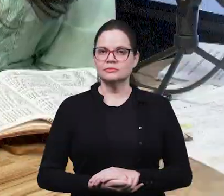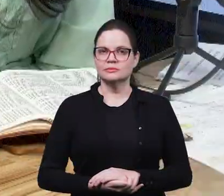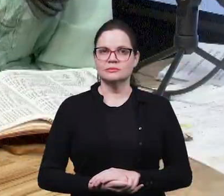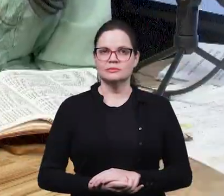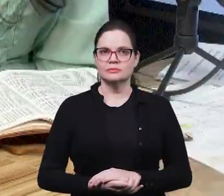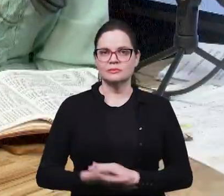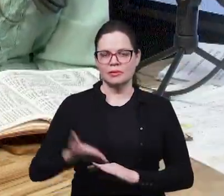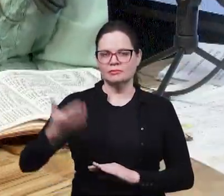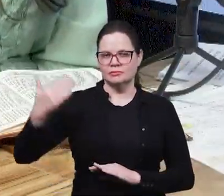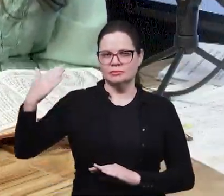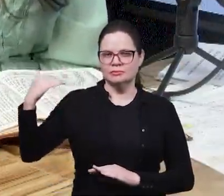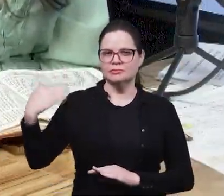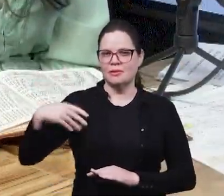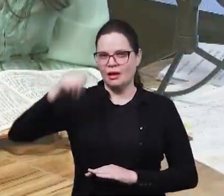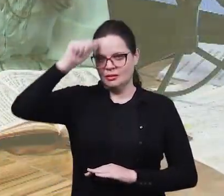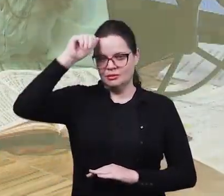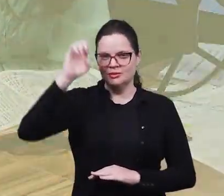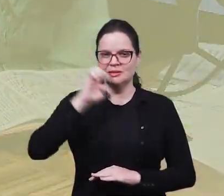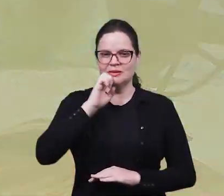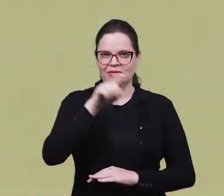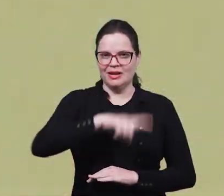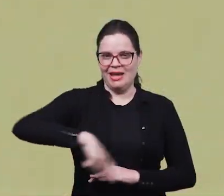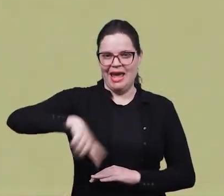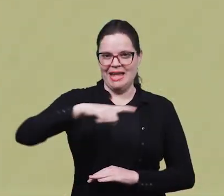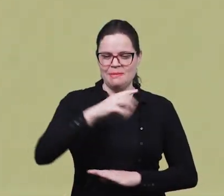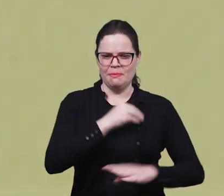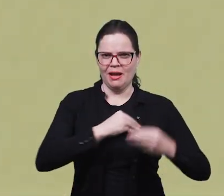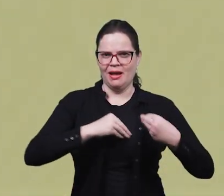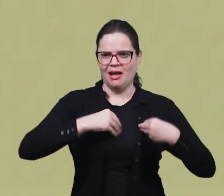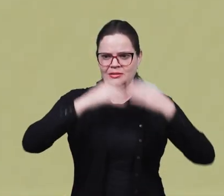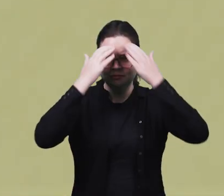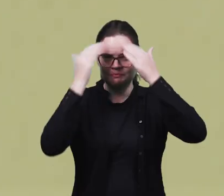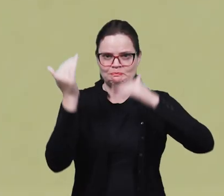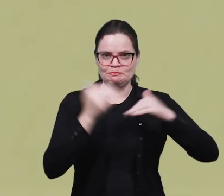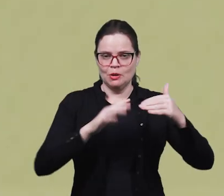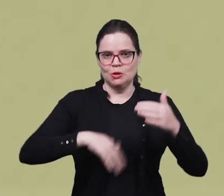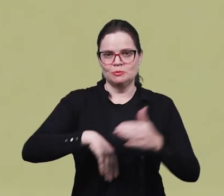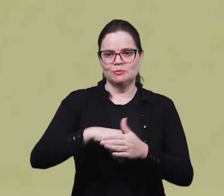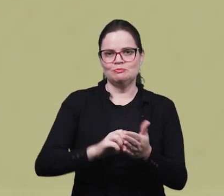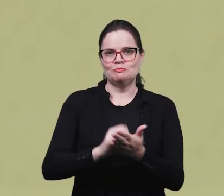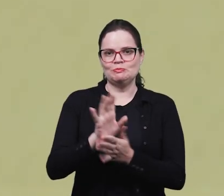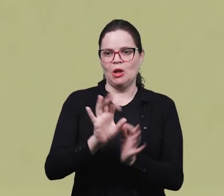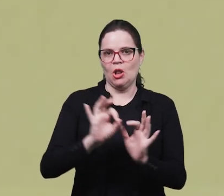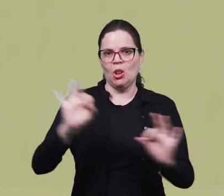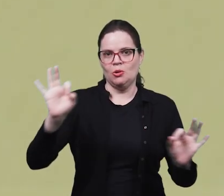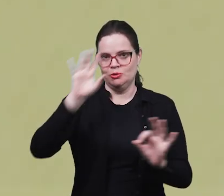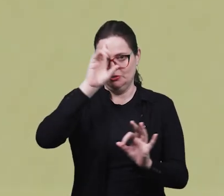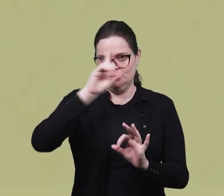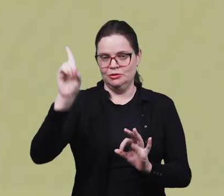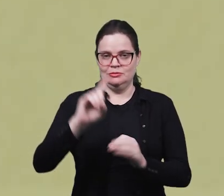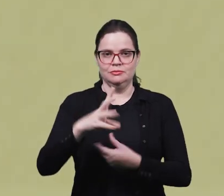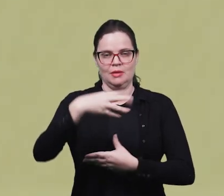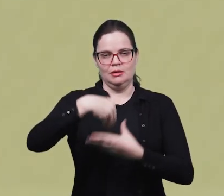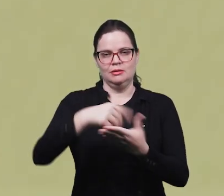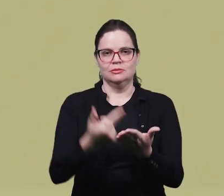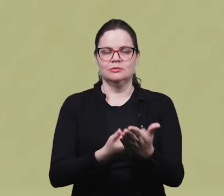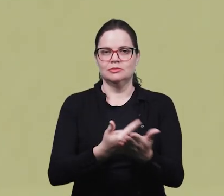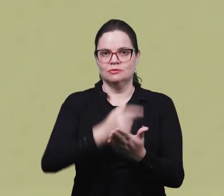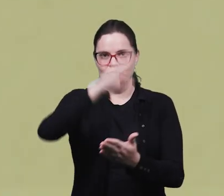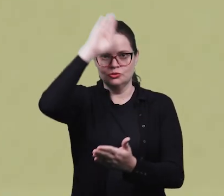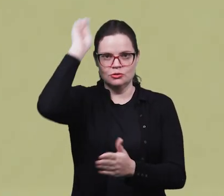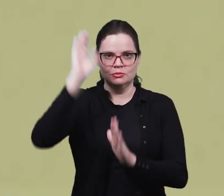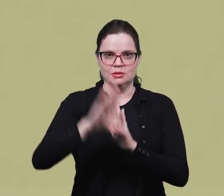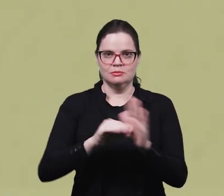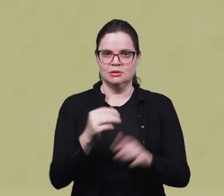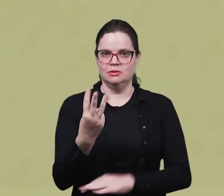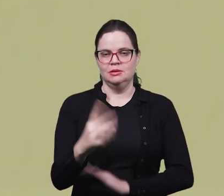Quando o homem pecou, a palavra nos diz que destituídos fomos da glória de Deus, em Romanos 3:23. Mas Deus